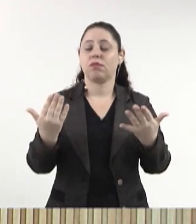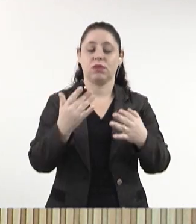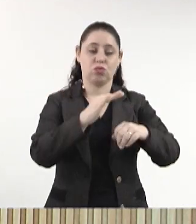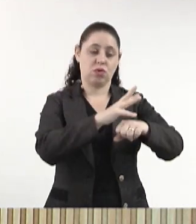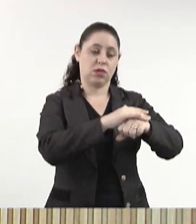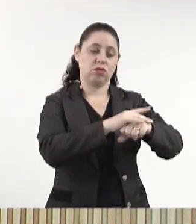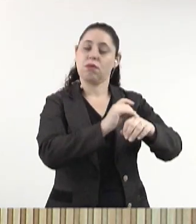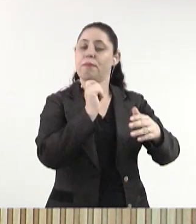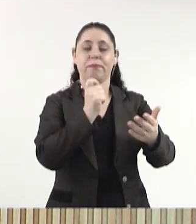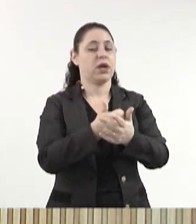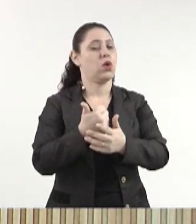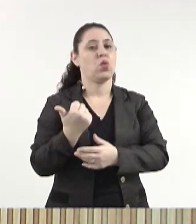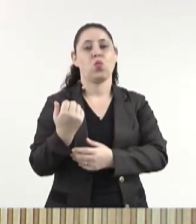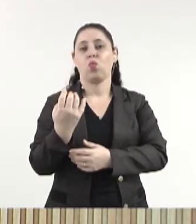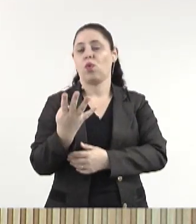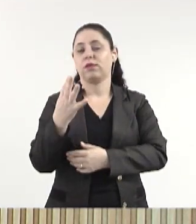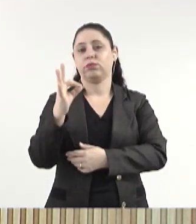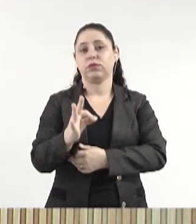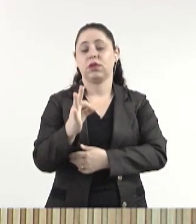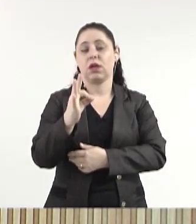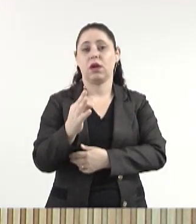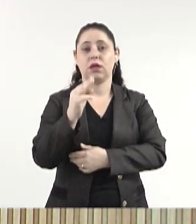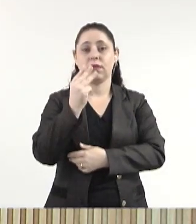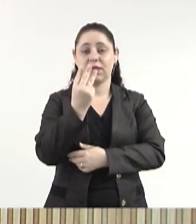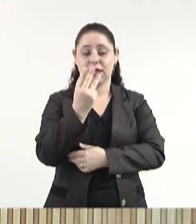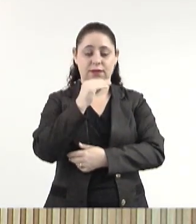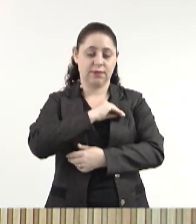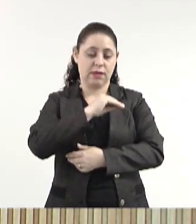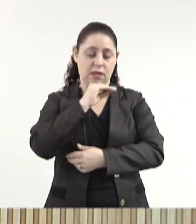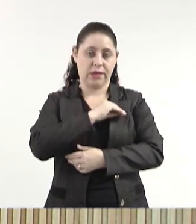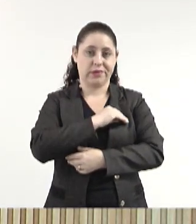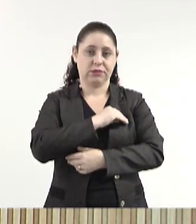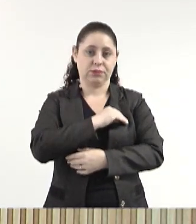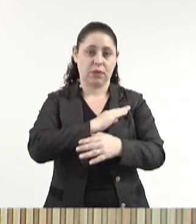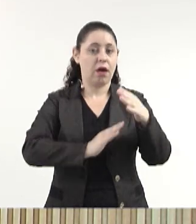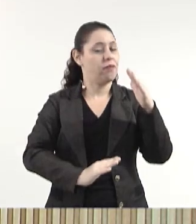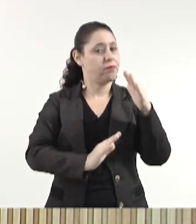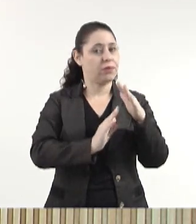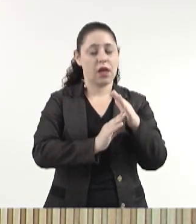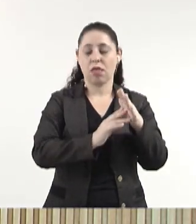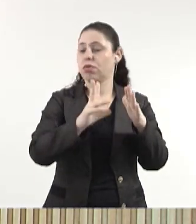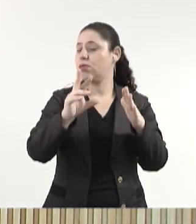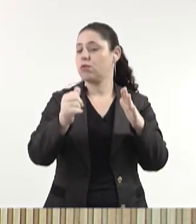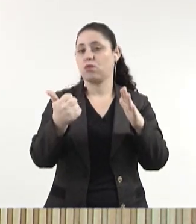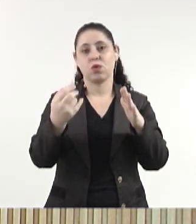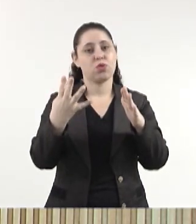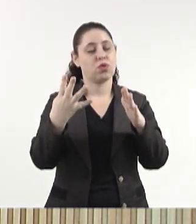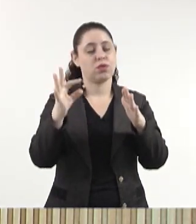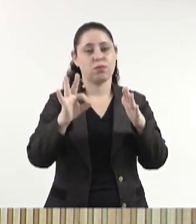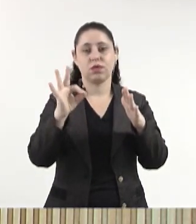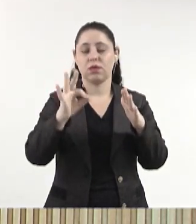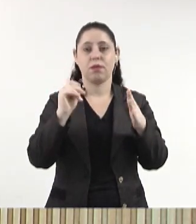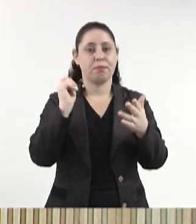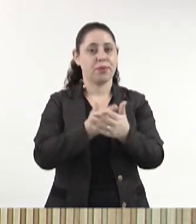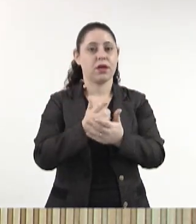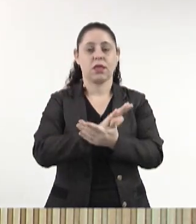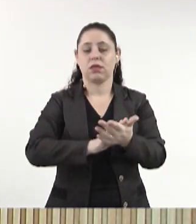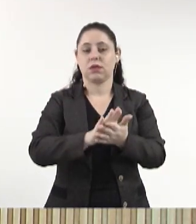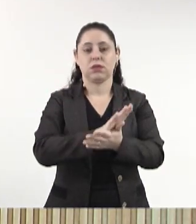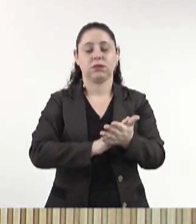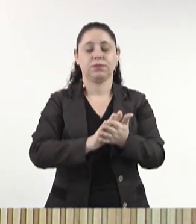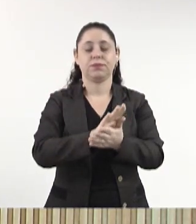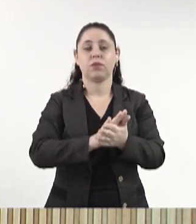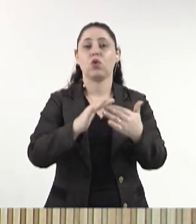comorbidades aos 3 primeiros salários mínimos da aposentadoria, que não incidiria os 14% da Previdência,